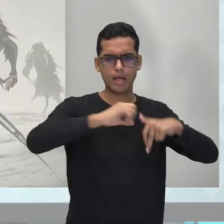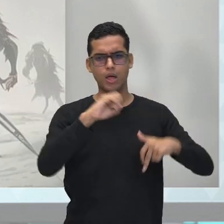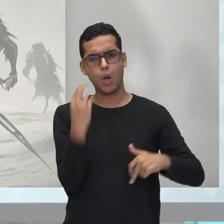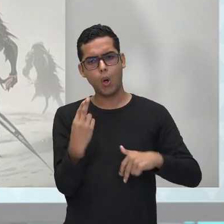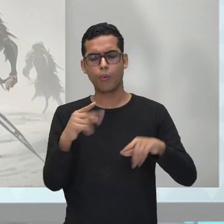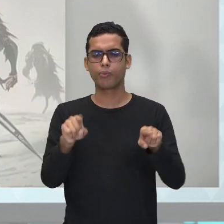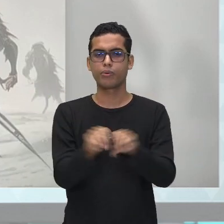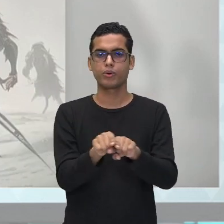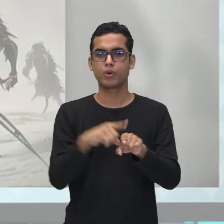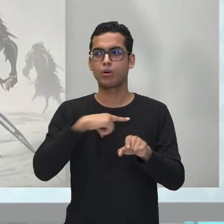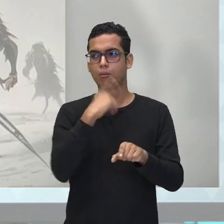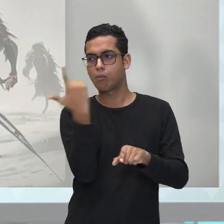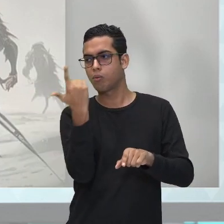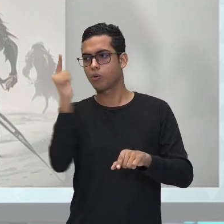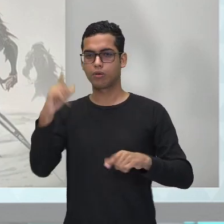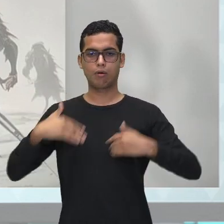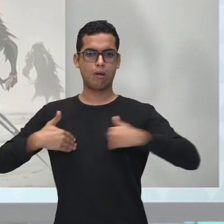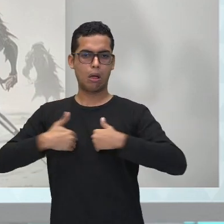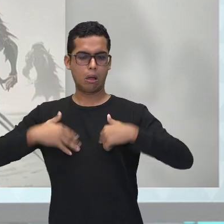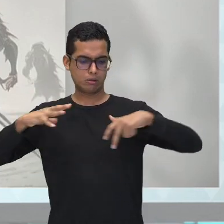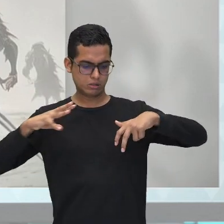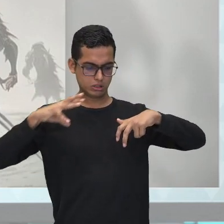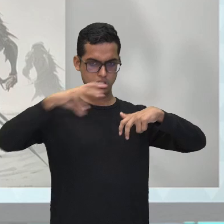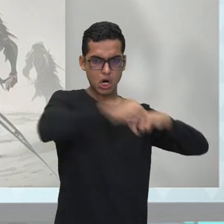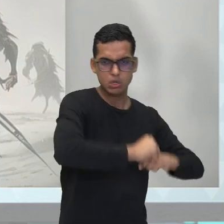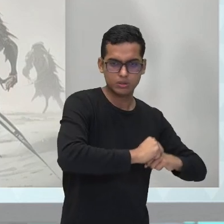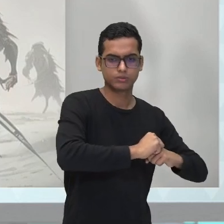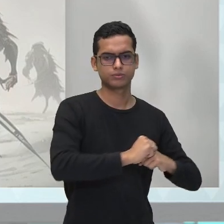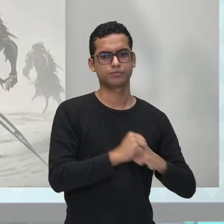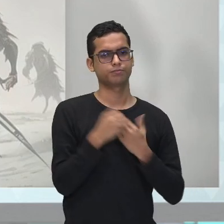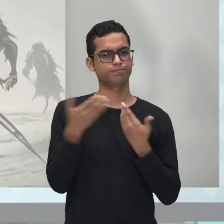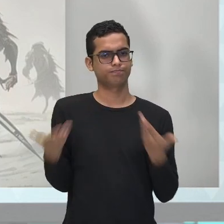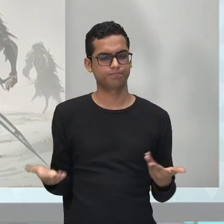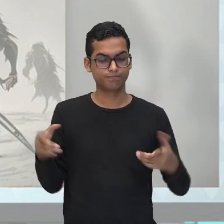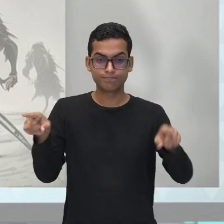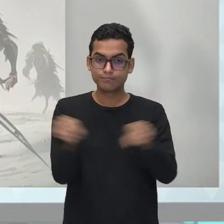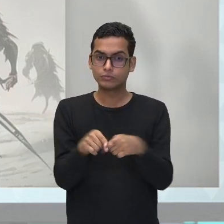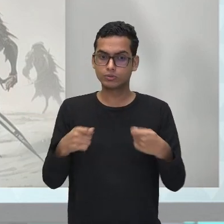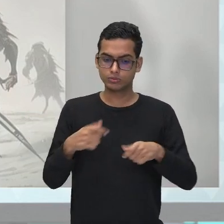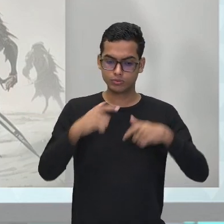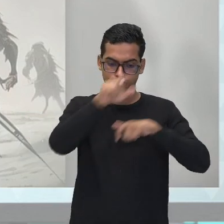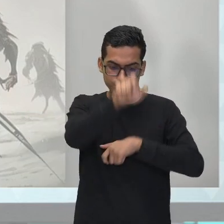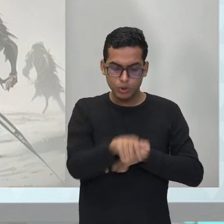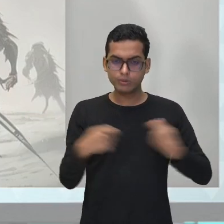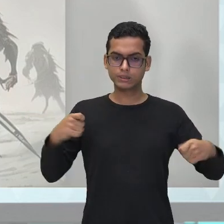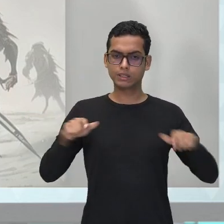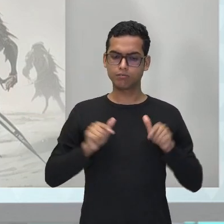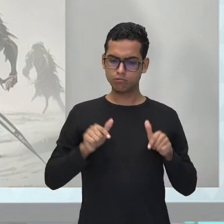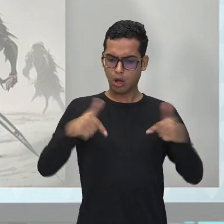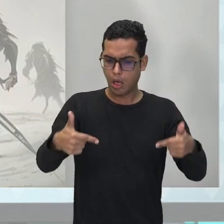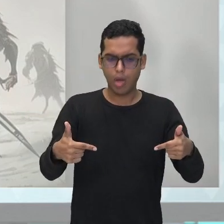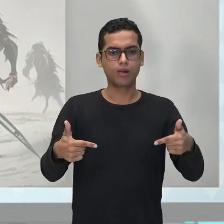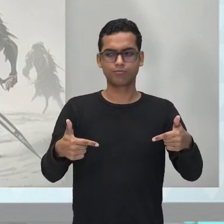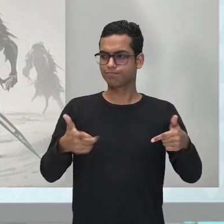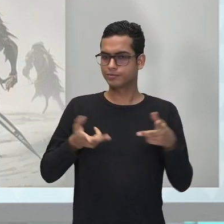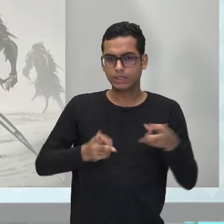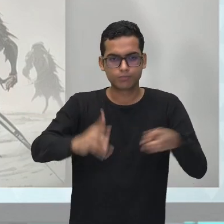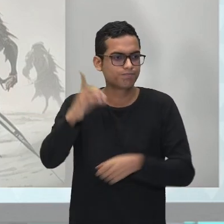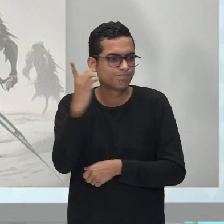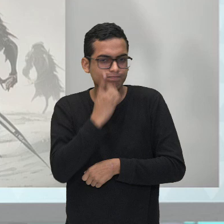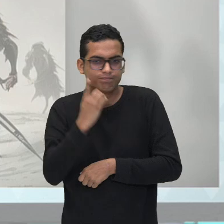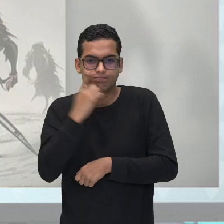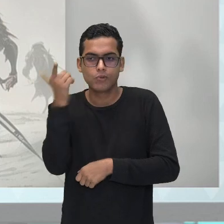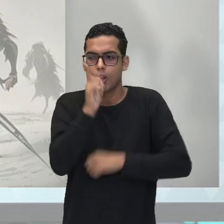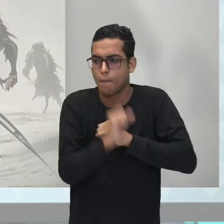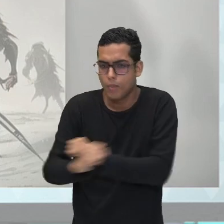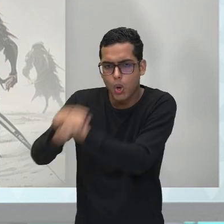necessidade de se manter ativo para buscar o seu alimento, para sobreviver, para se defender também de ataques de